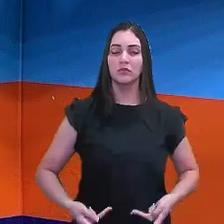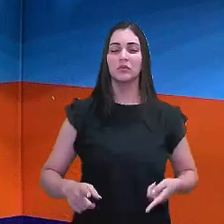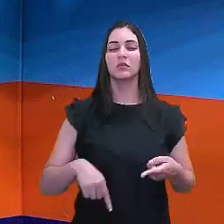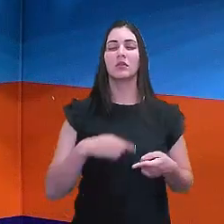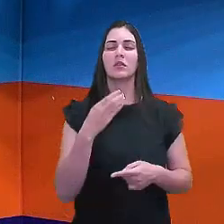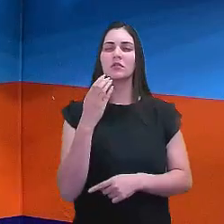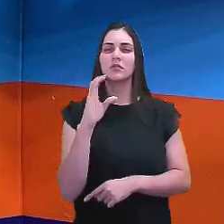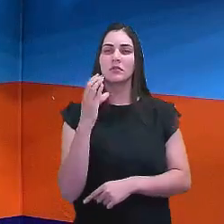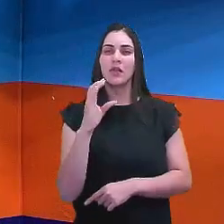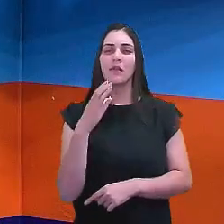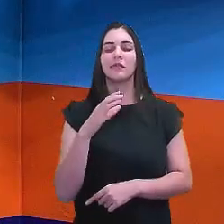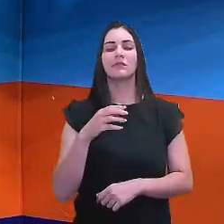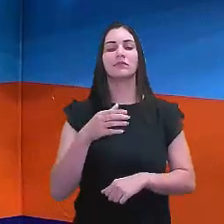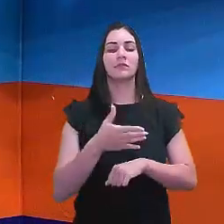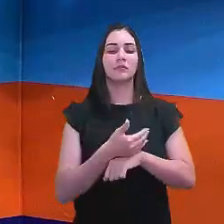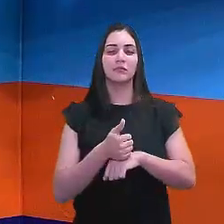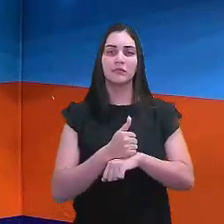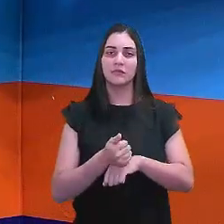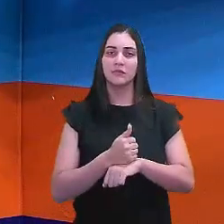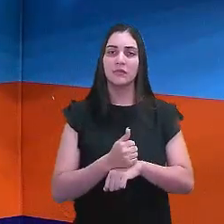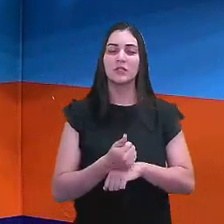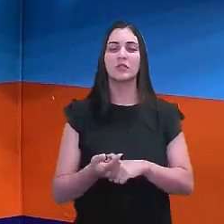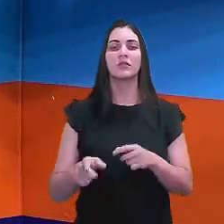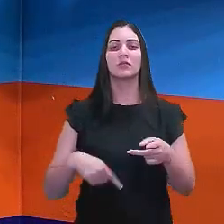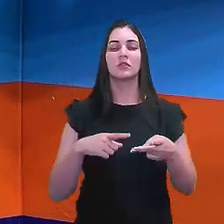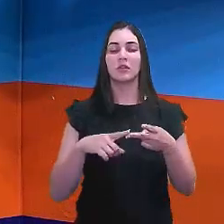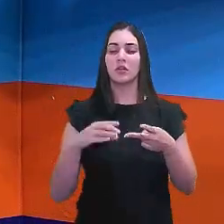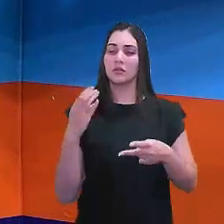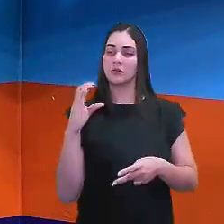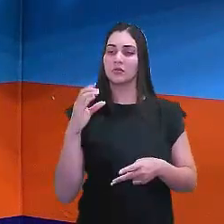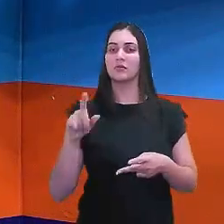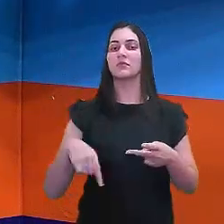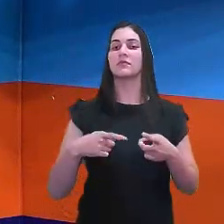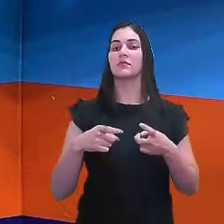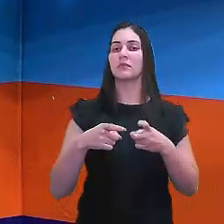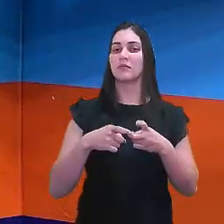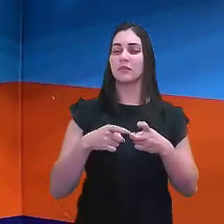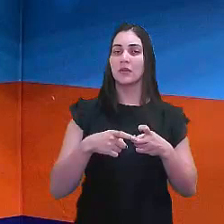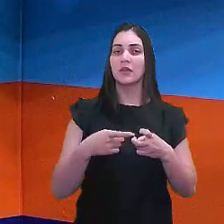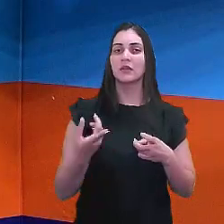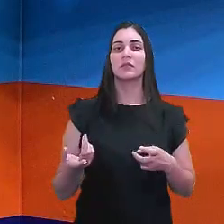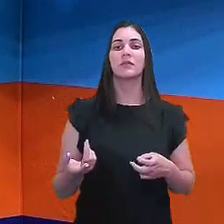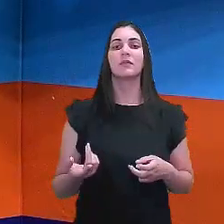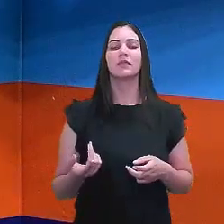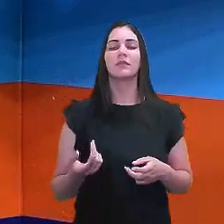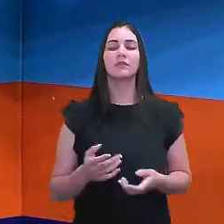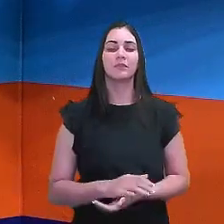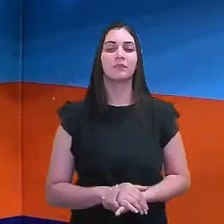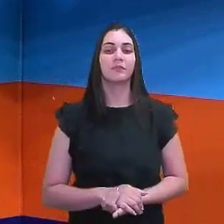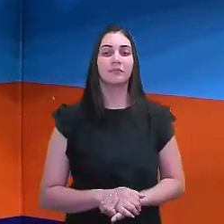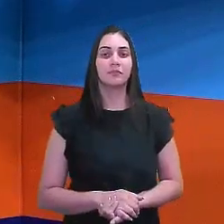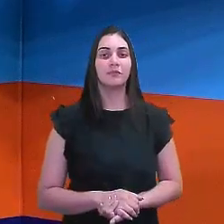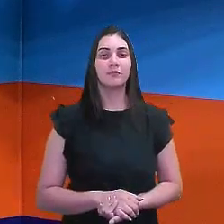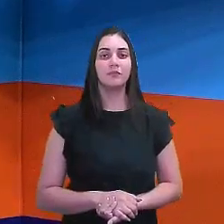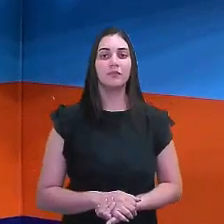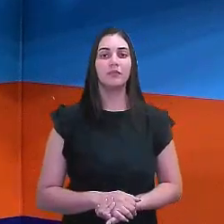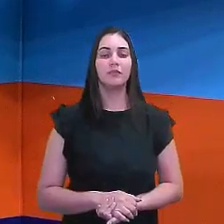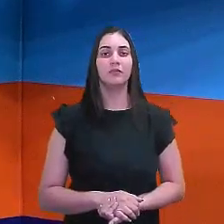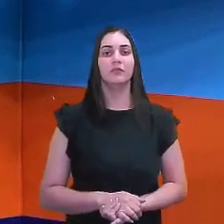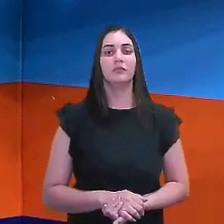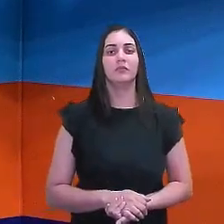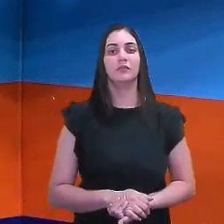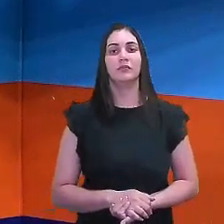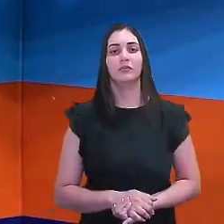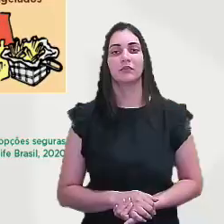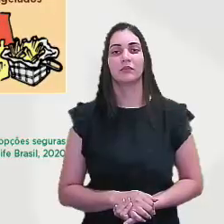médica. Então, são informações que são muito, muito relevantes. E aí, próximo slide aí, por favor, Ju. Abre essa